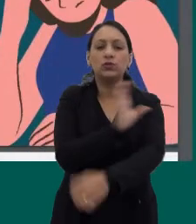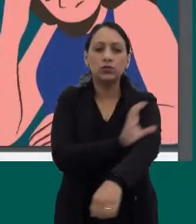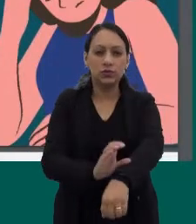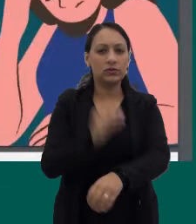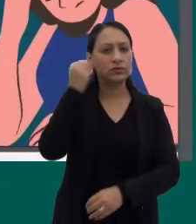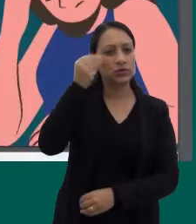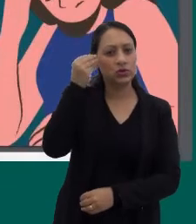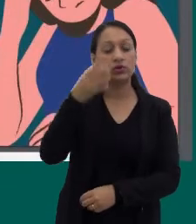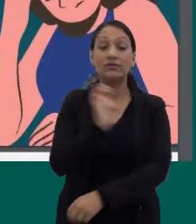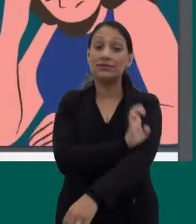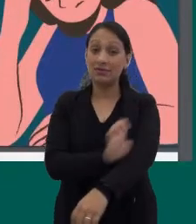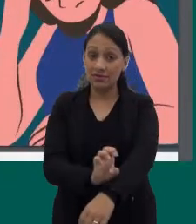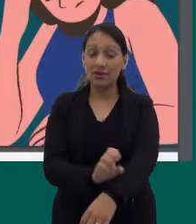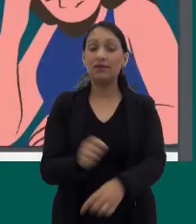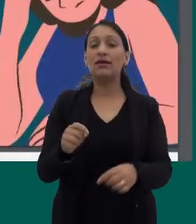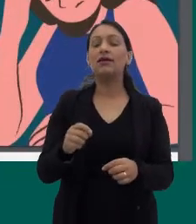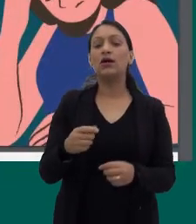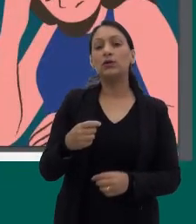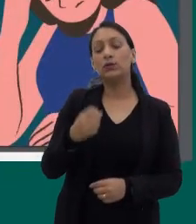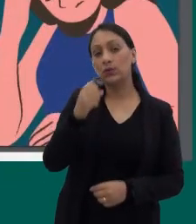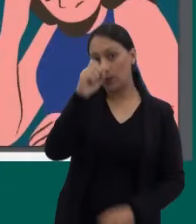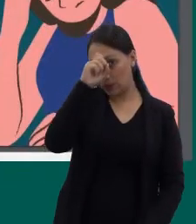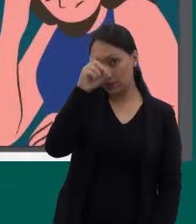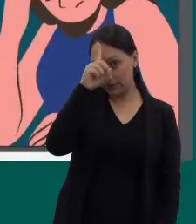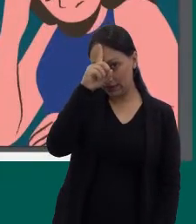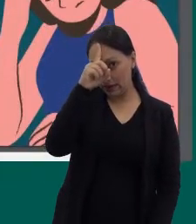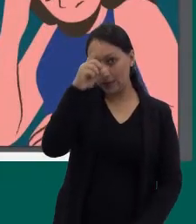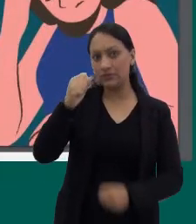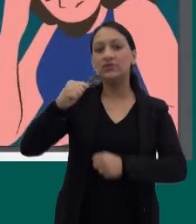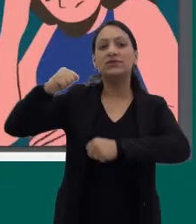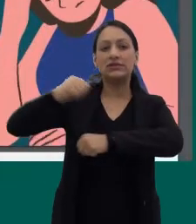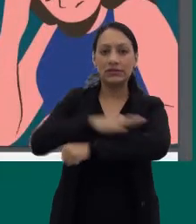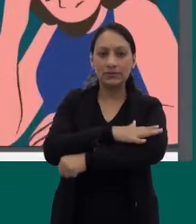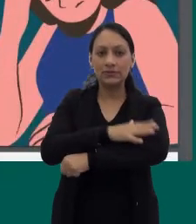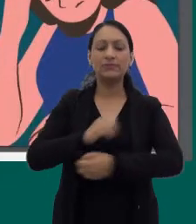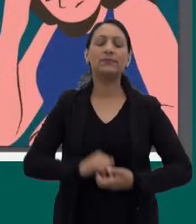hoje estagiária no Hospital de Sapiranga.